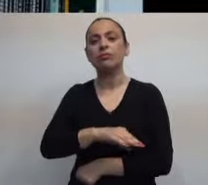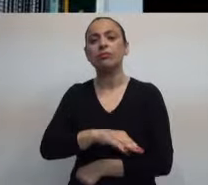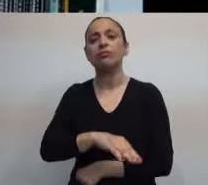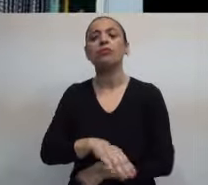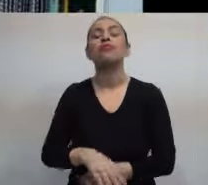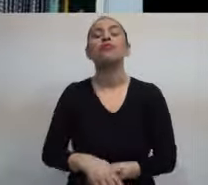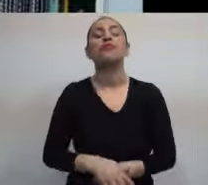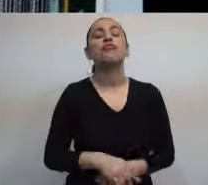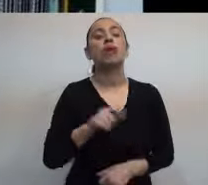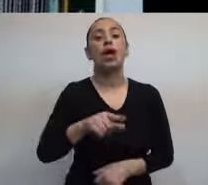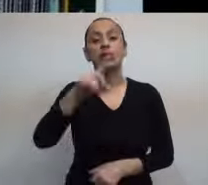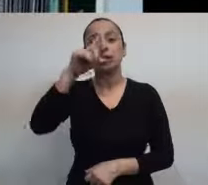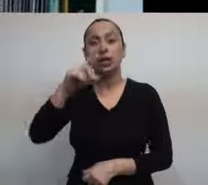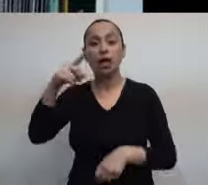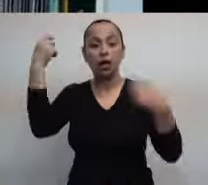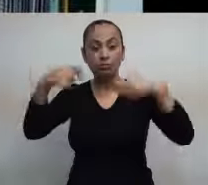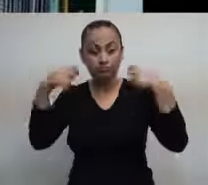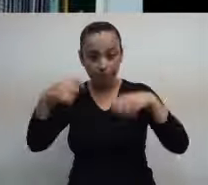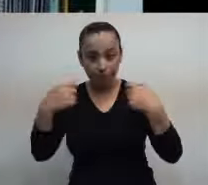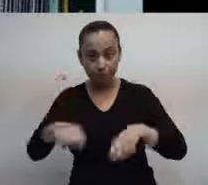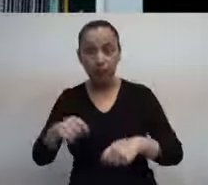Essa demanda por segurança